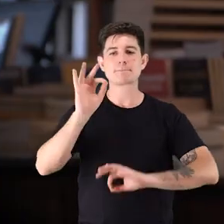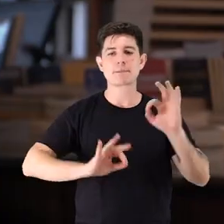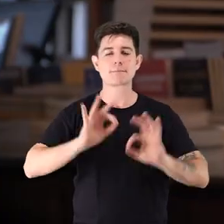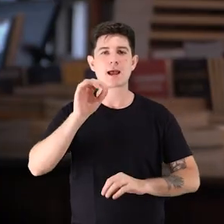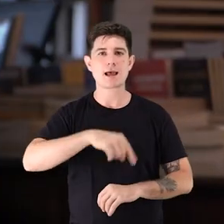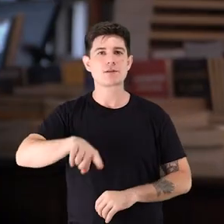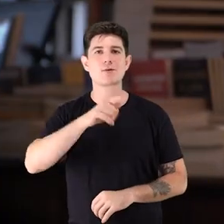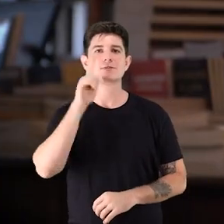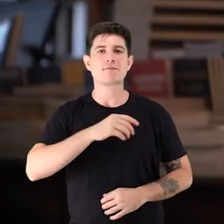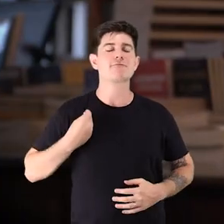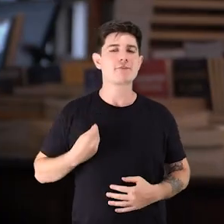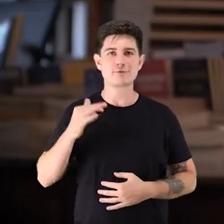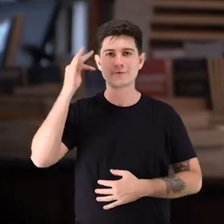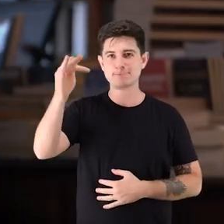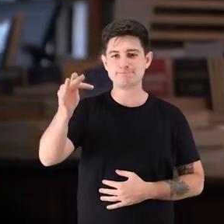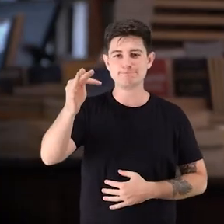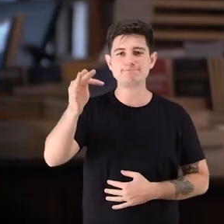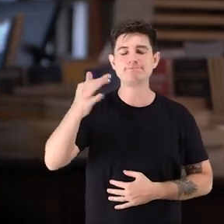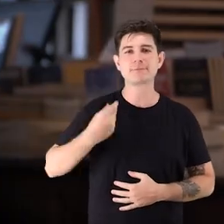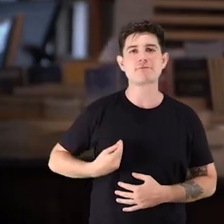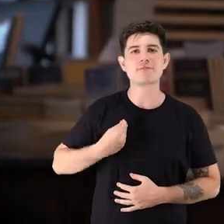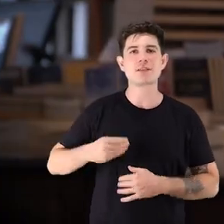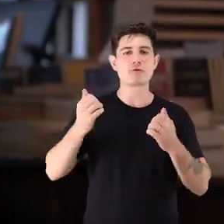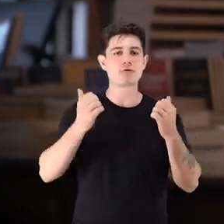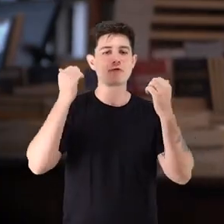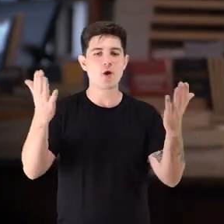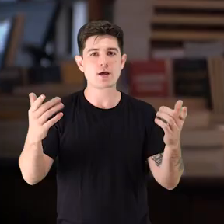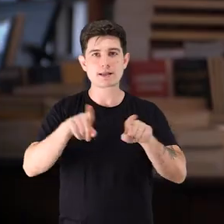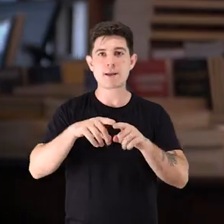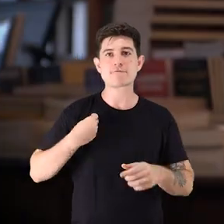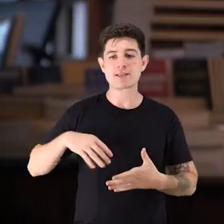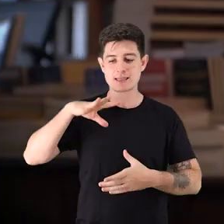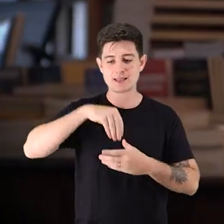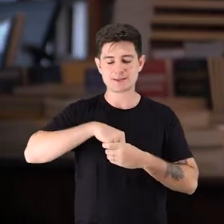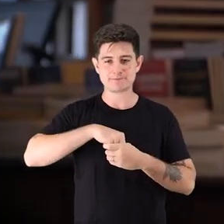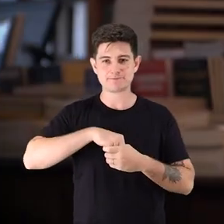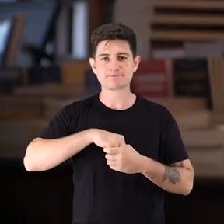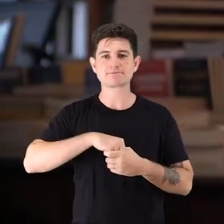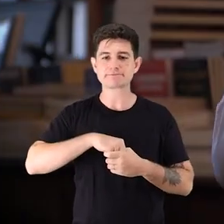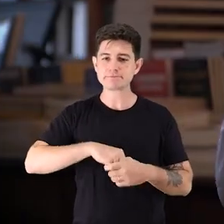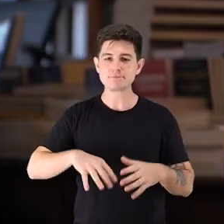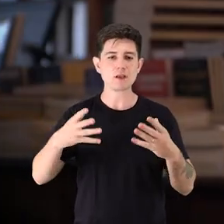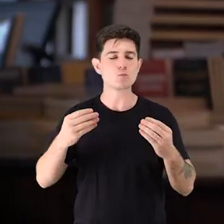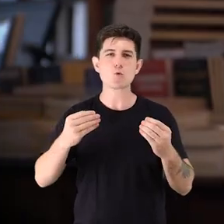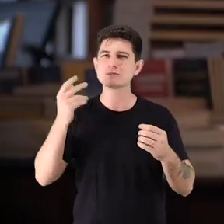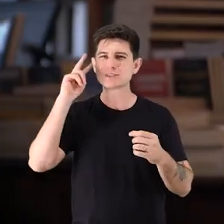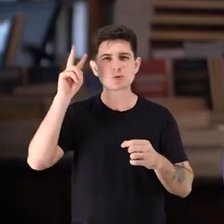estou afirmando, mais preparados eles estarão para a vida de fora e para a vida de